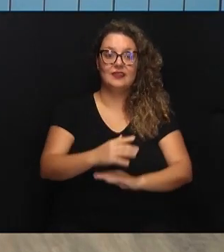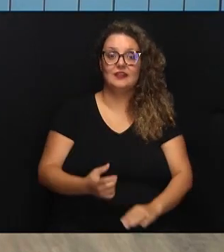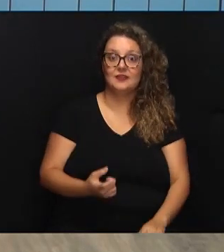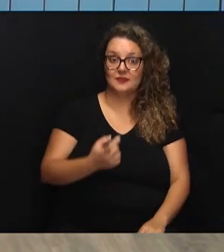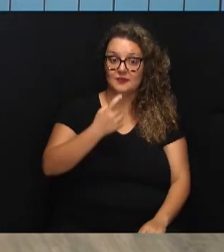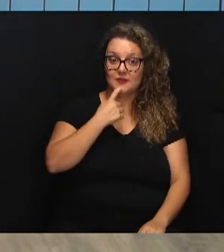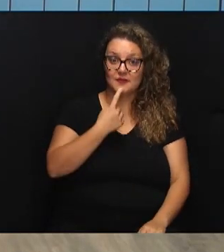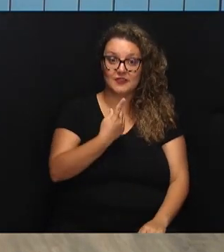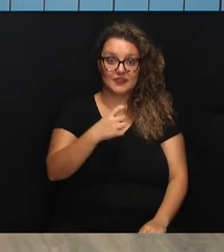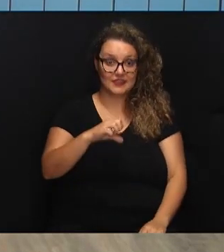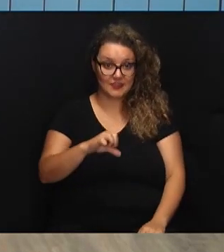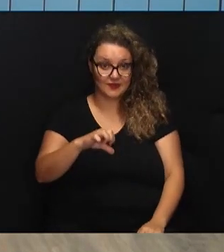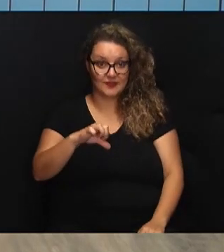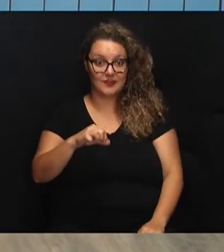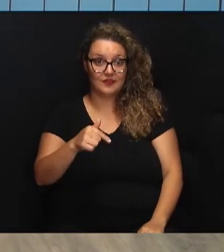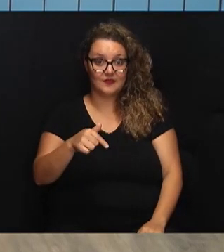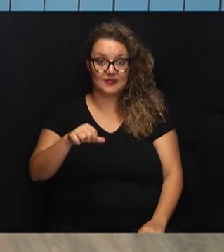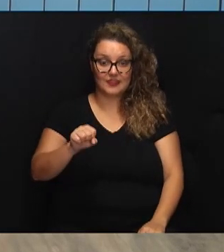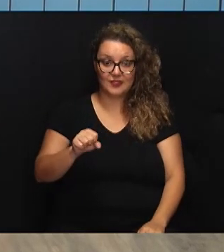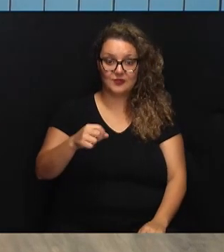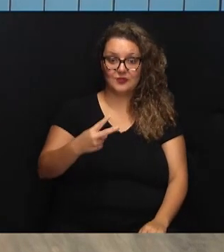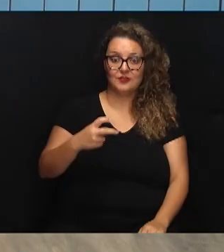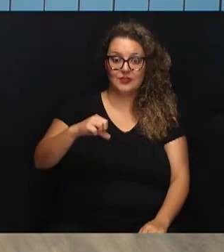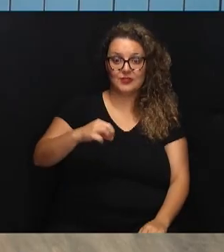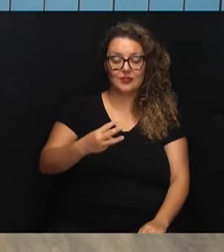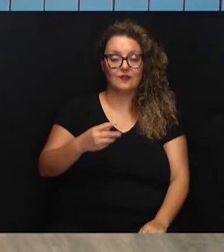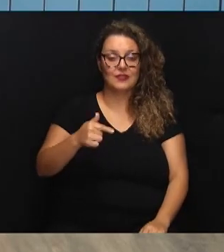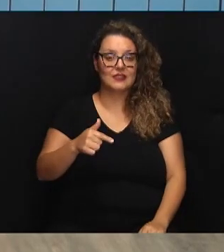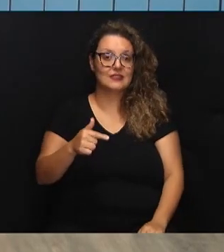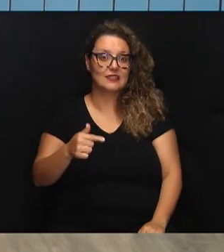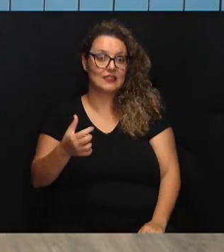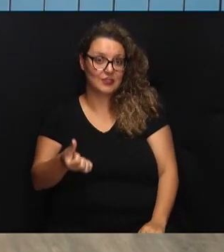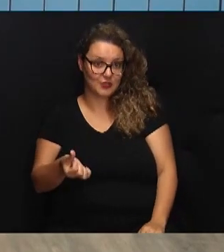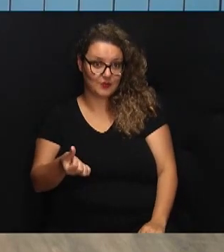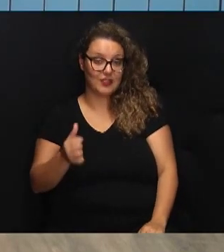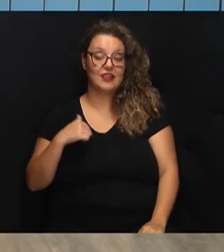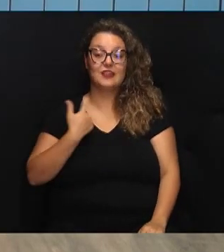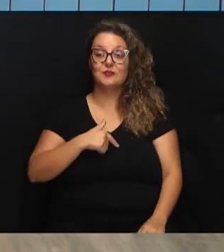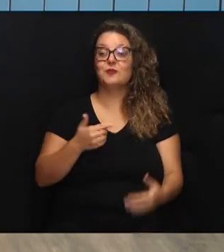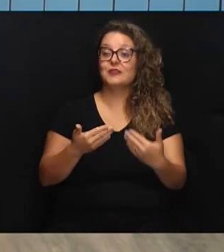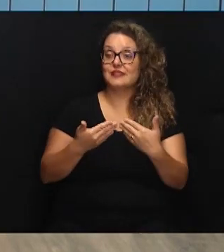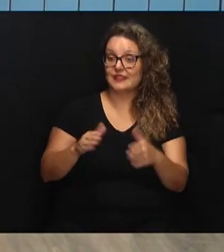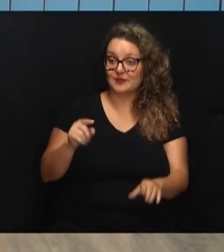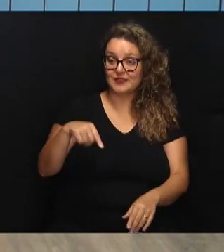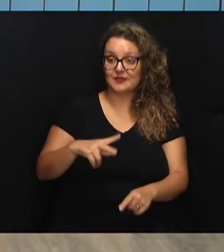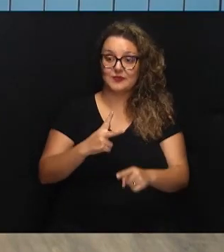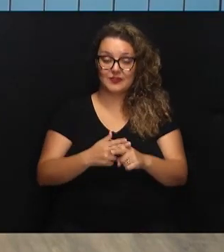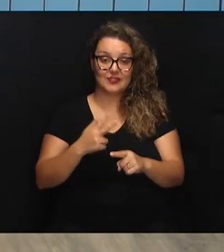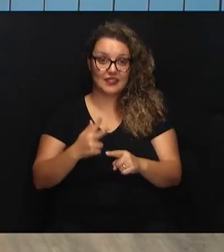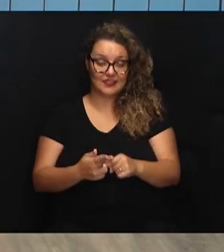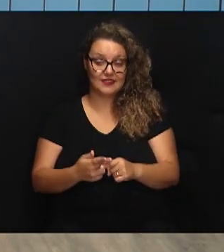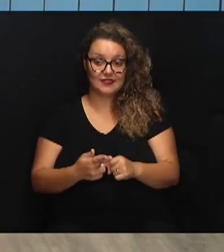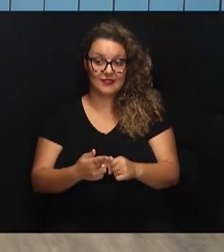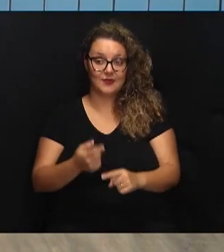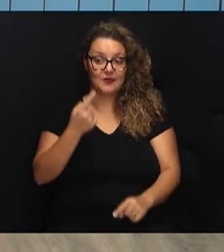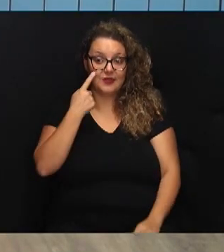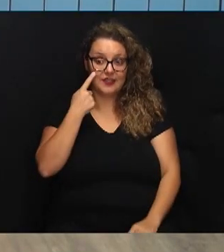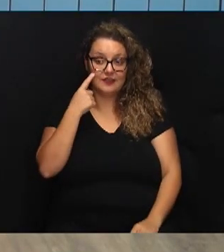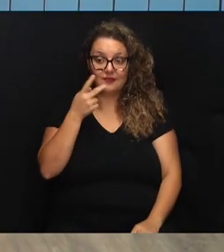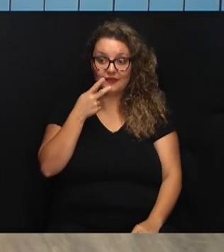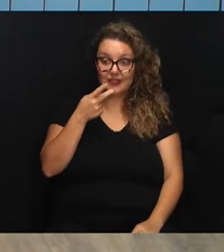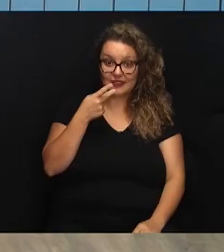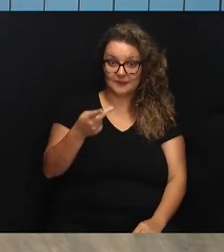no 19 97829 3776 e a gente já abre esta edição, olha, falando